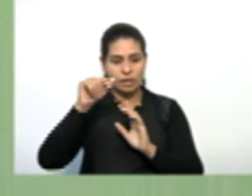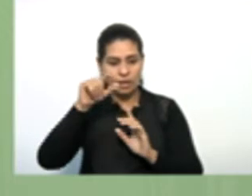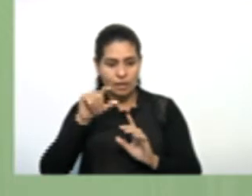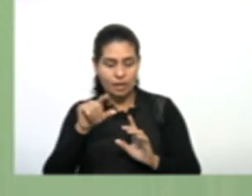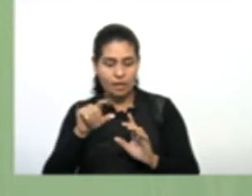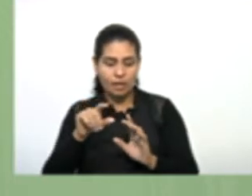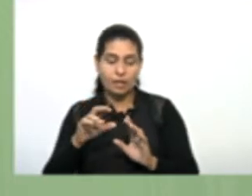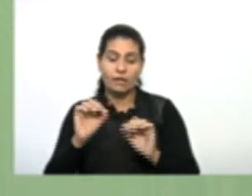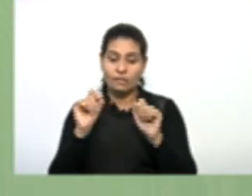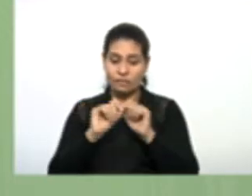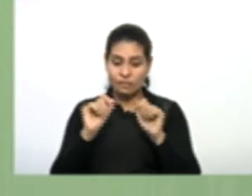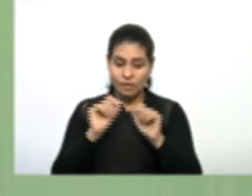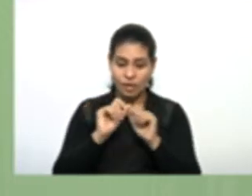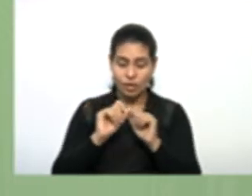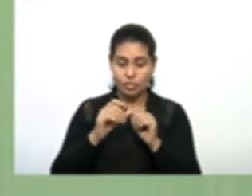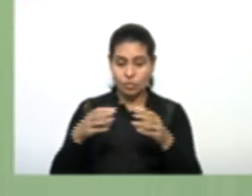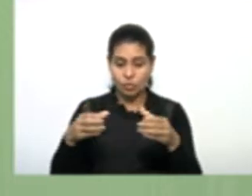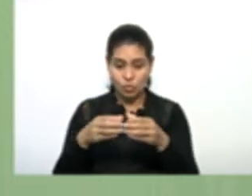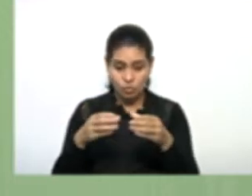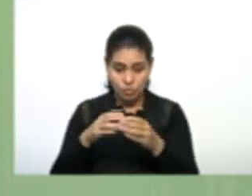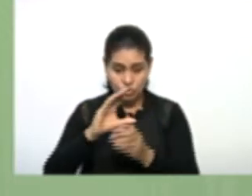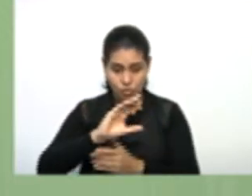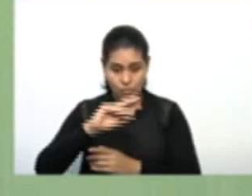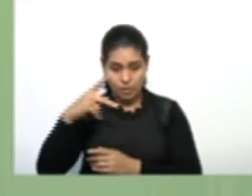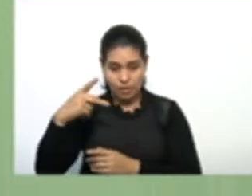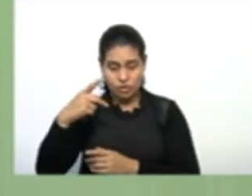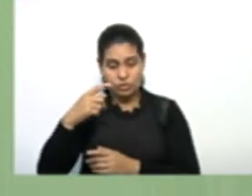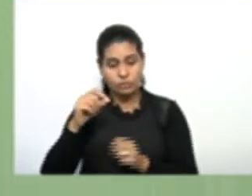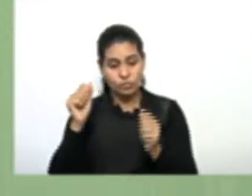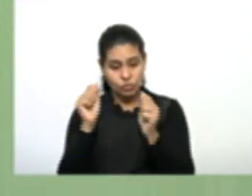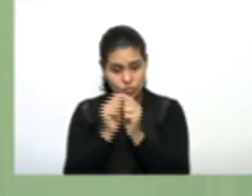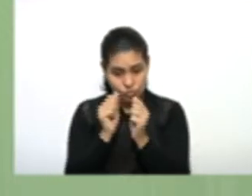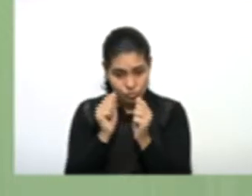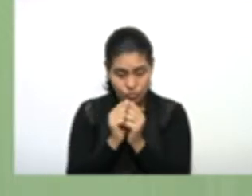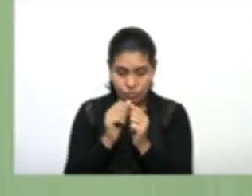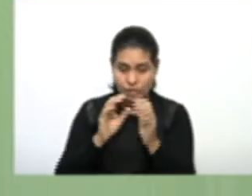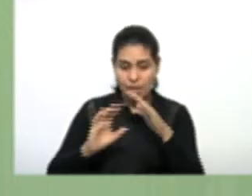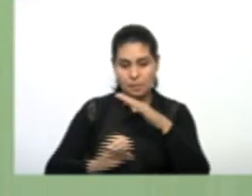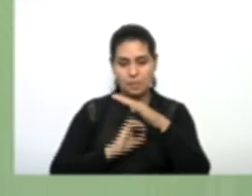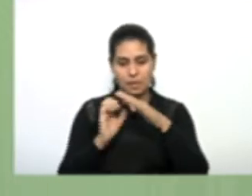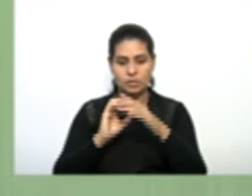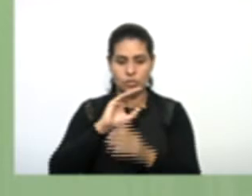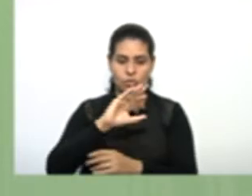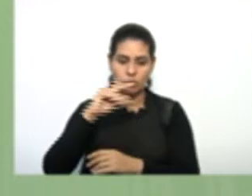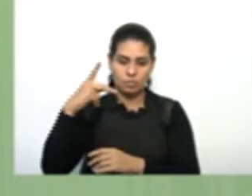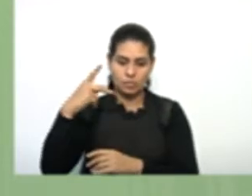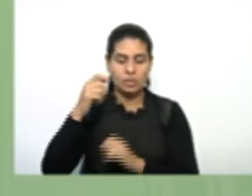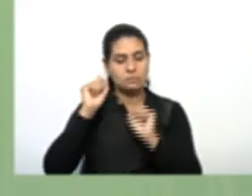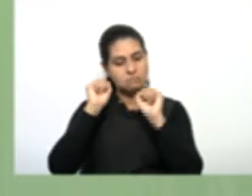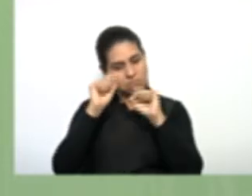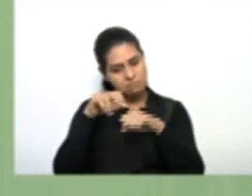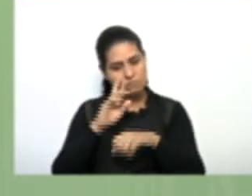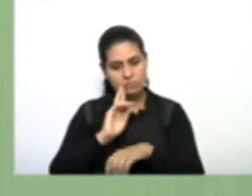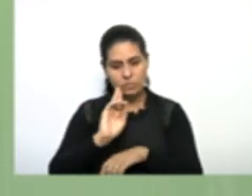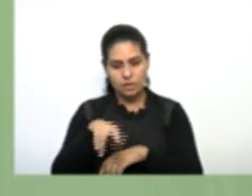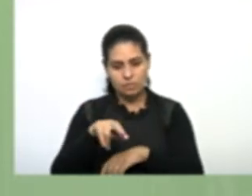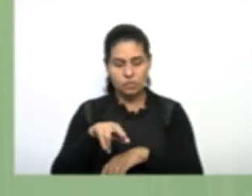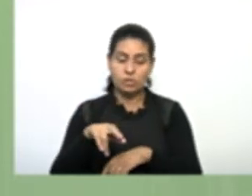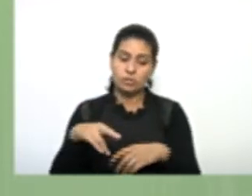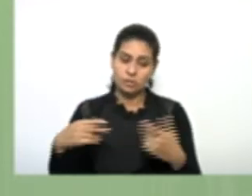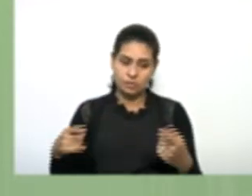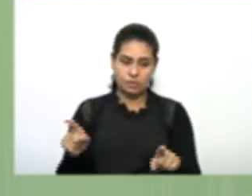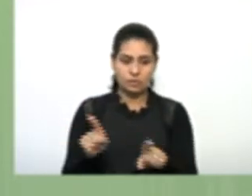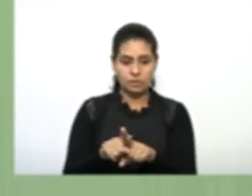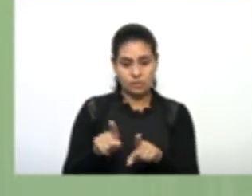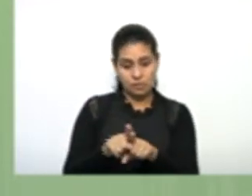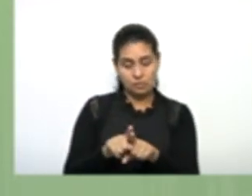que é realizado pelos cooperados através das cooperativas. Essa é uma das respostas que a gente pode dar para essa pergunta.